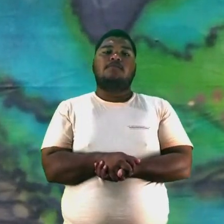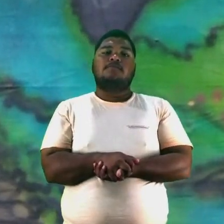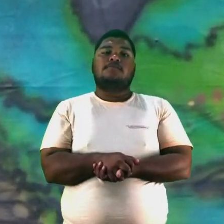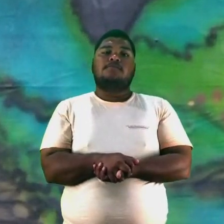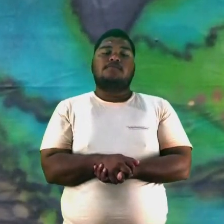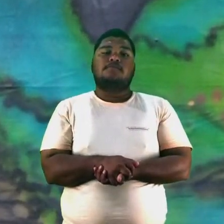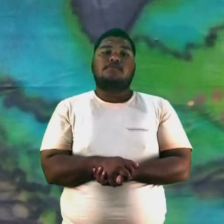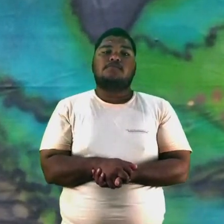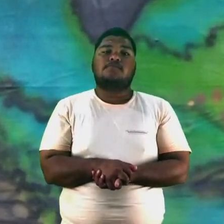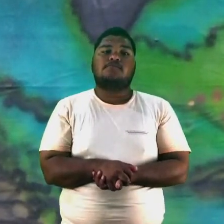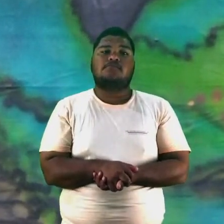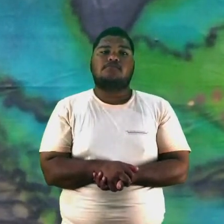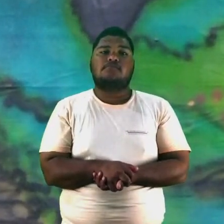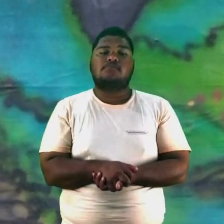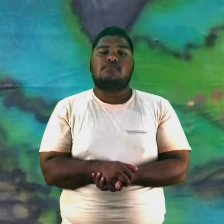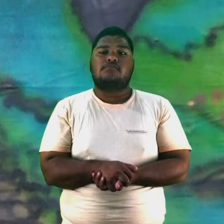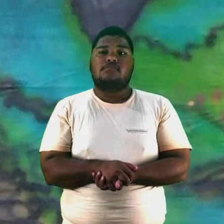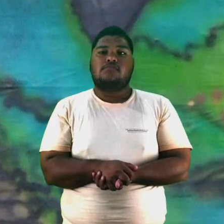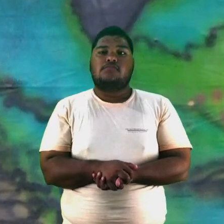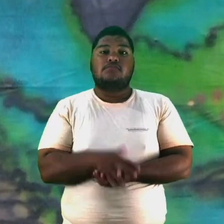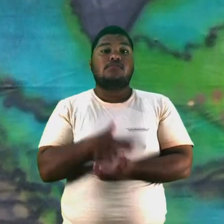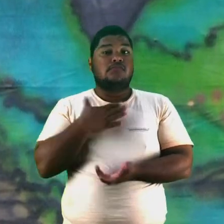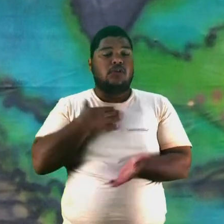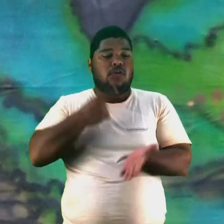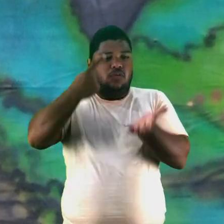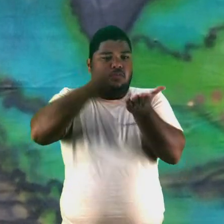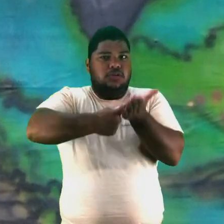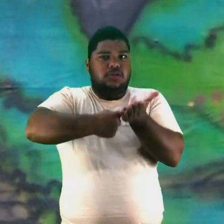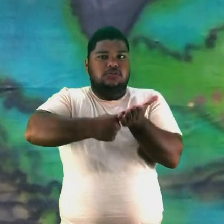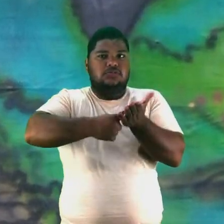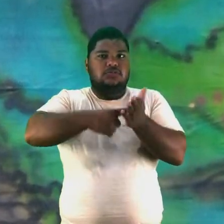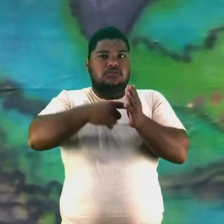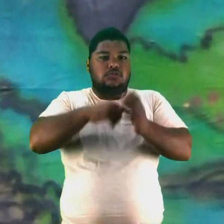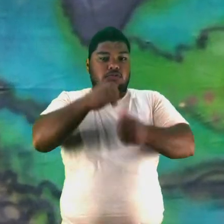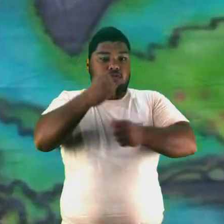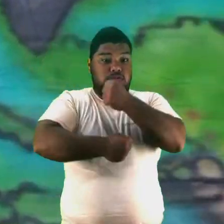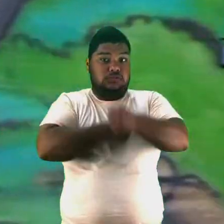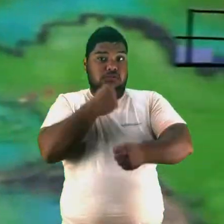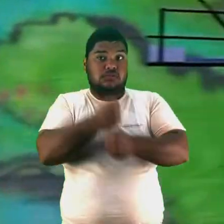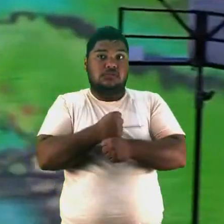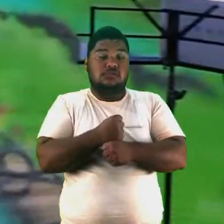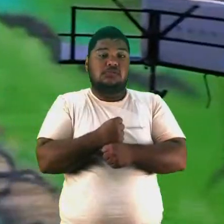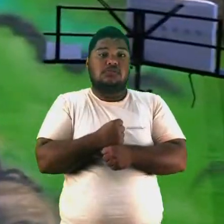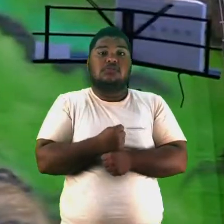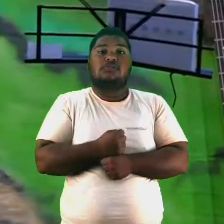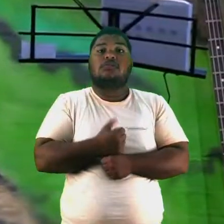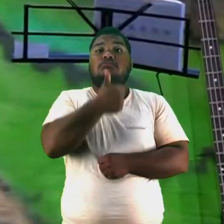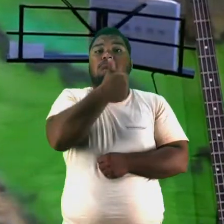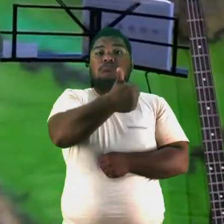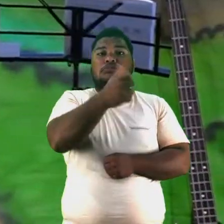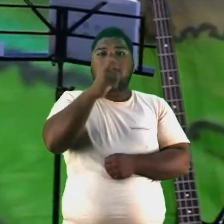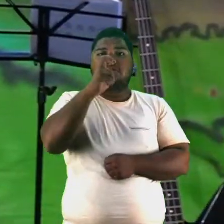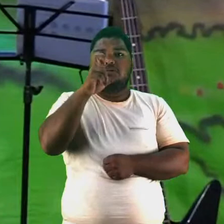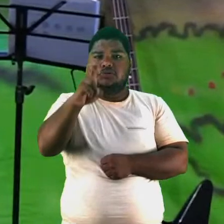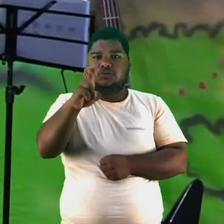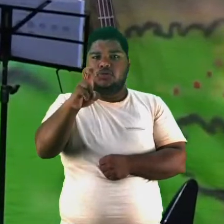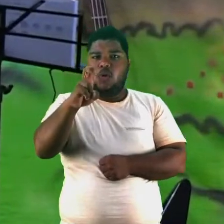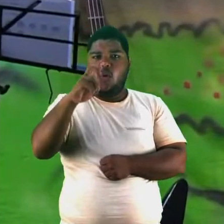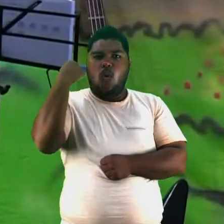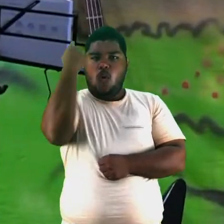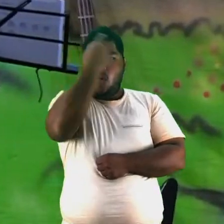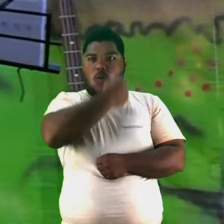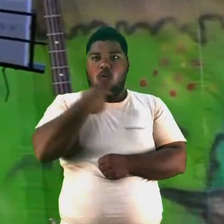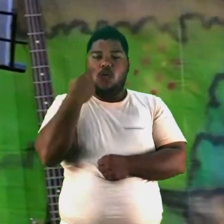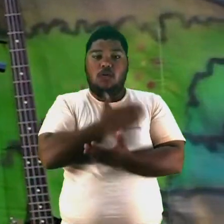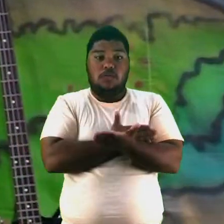Eu vou acertar com o pastor Ayrton, provavelmente ano que vem. É um curso de 15 horas. A gente